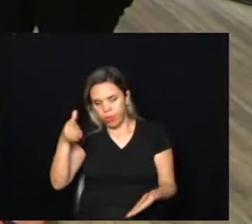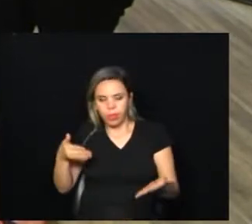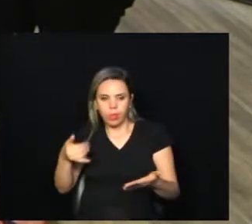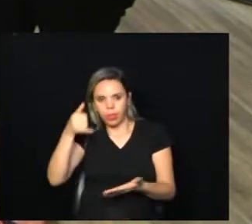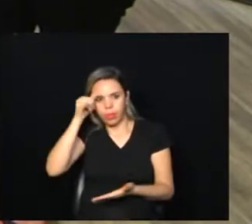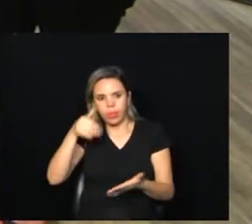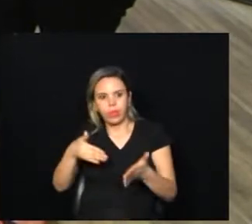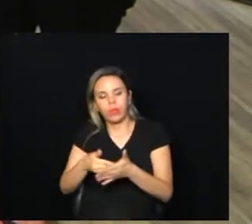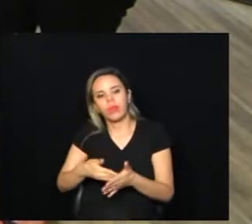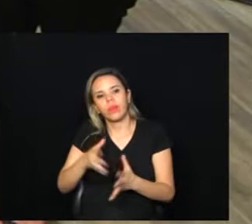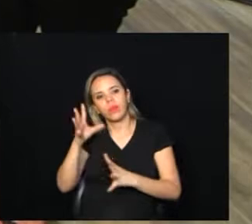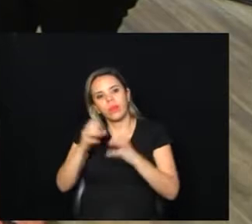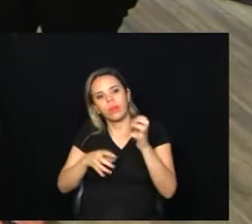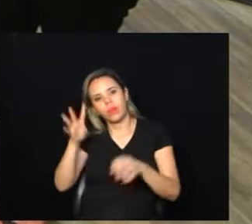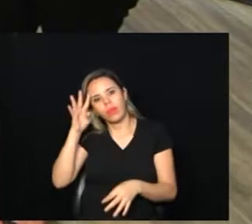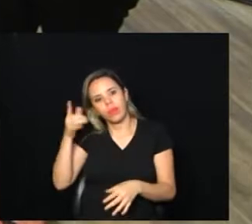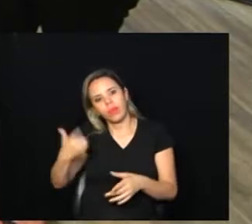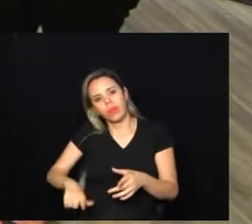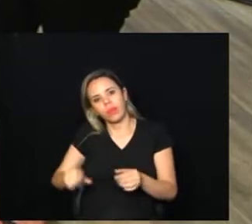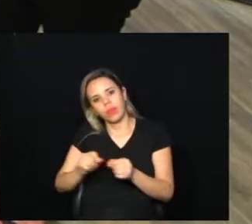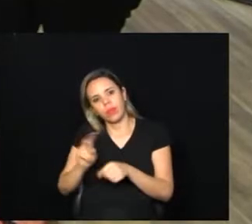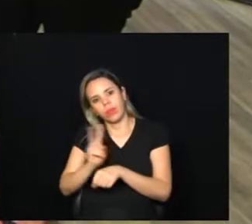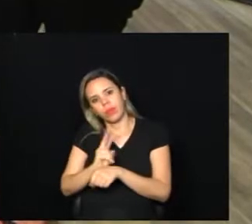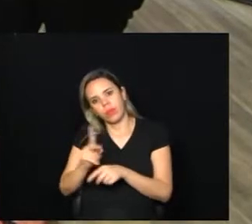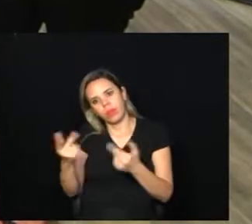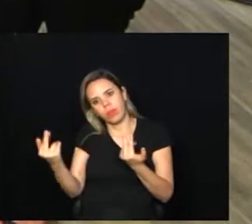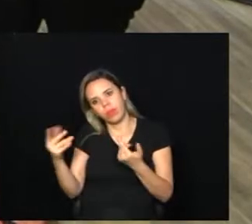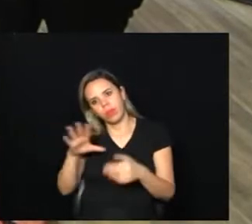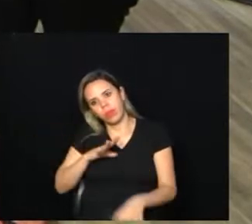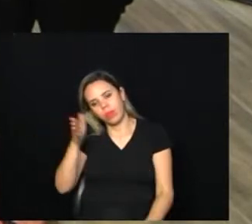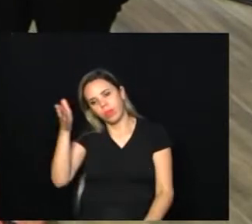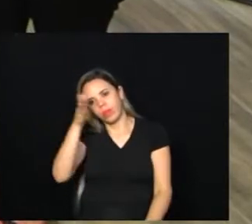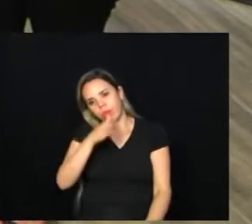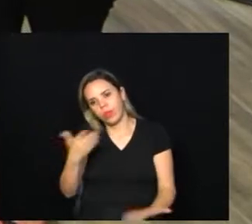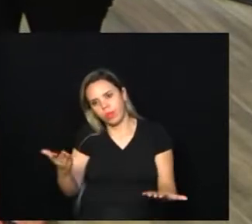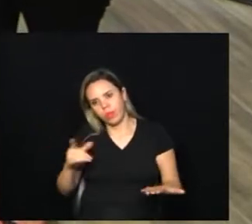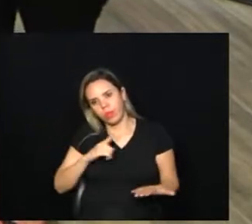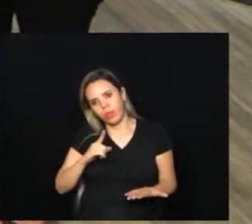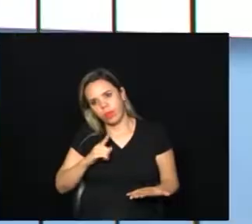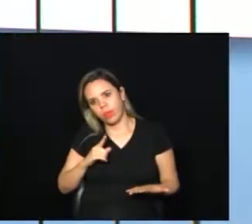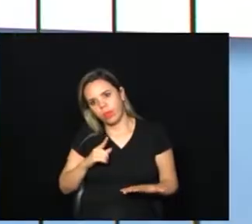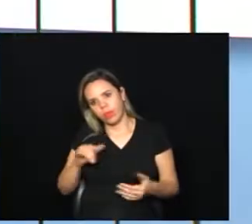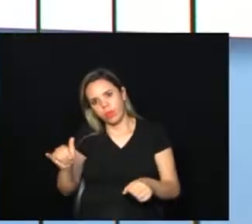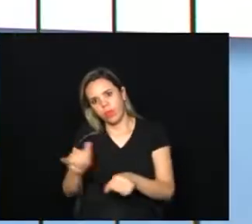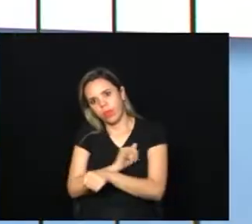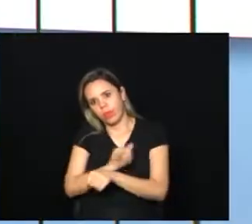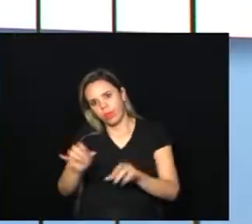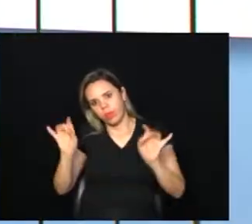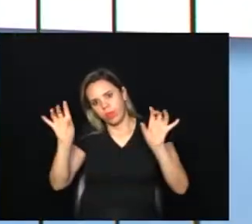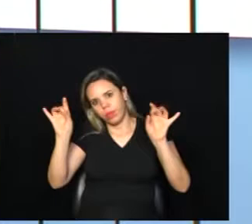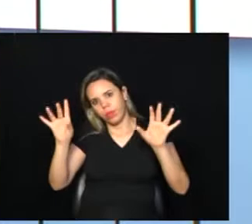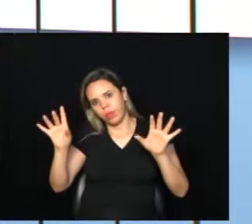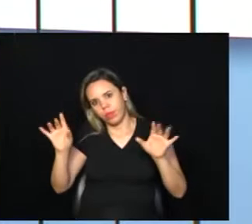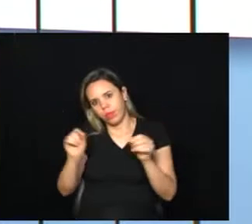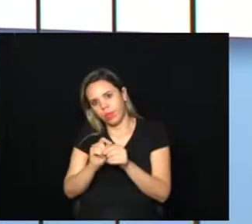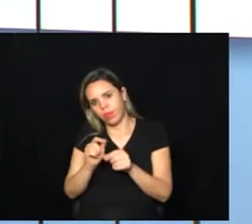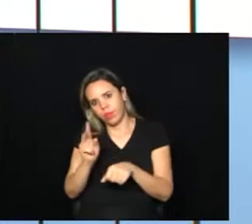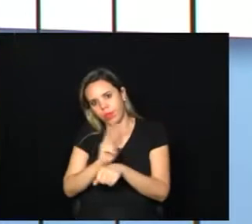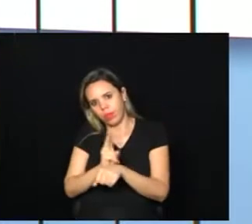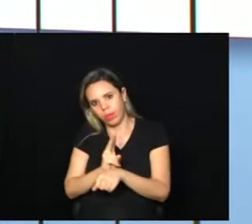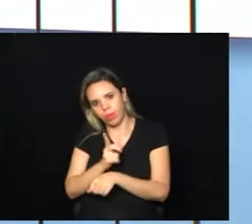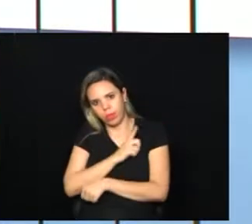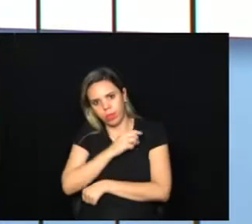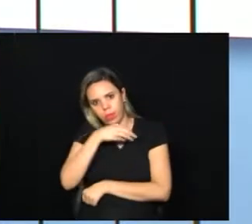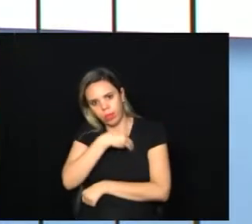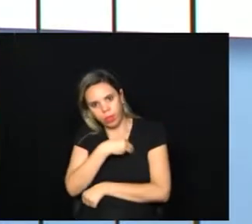na quarta-feira e hoje faz essa segurança também pela cidade. Hoje tem um esquema especial realizado pela Guarda